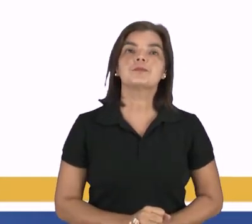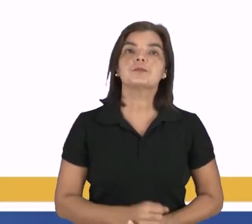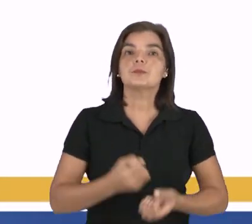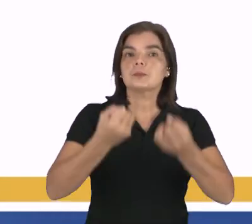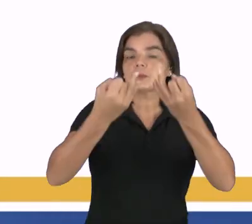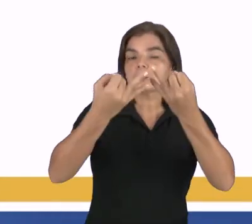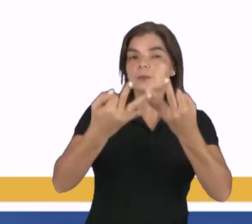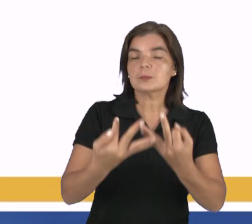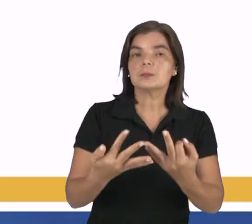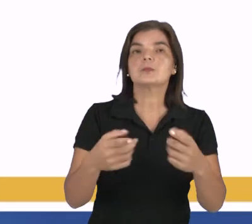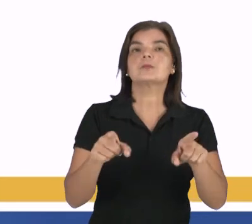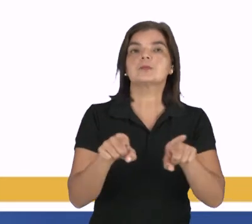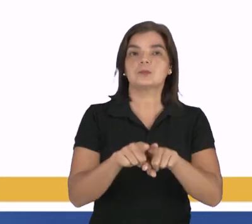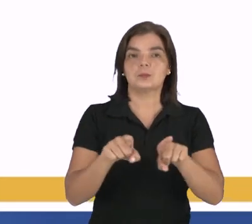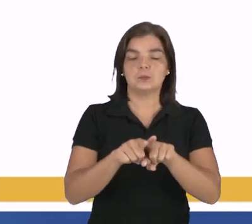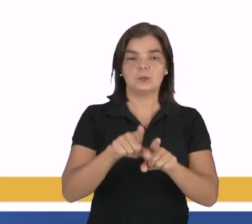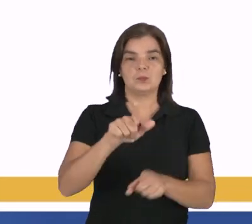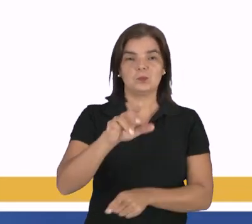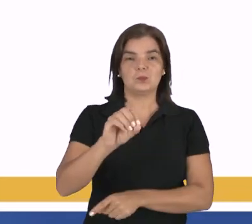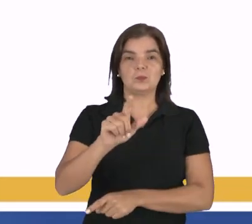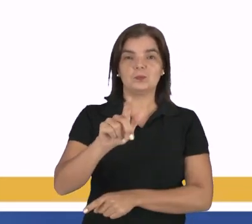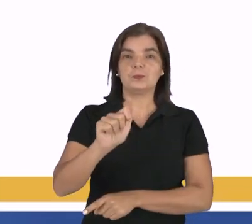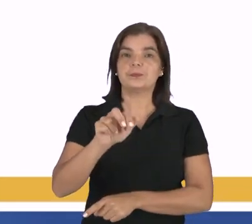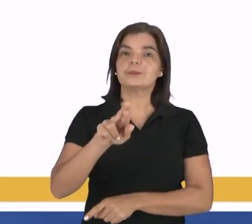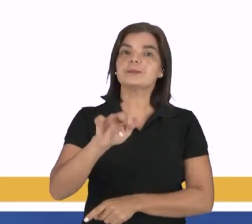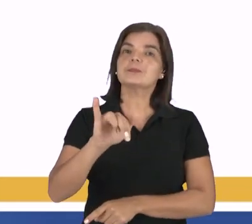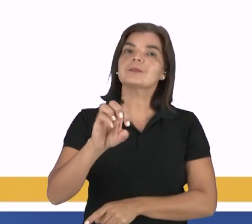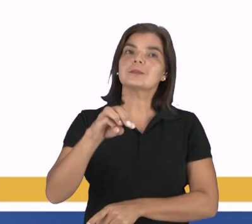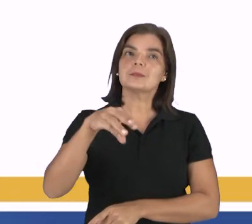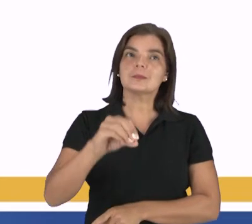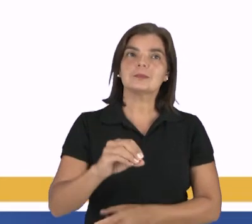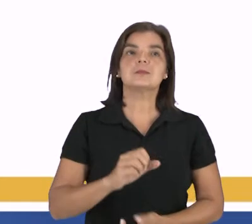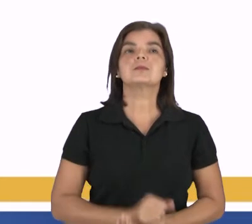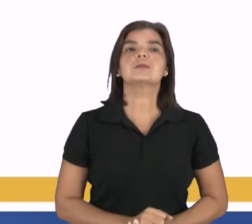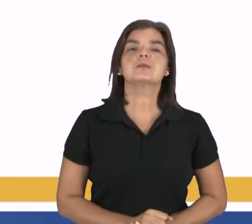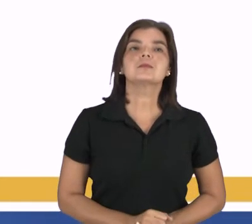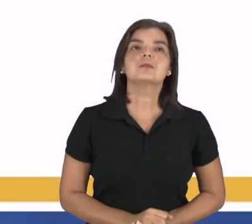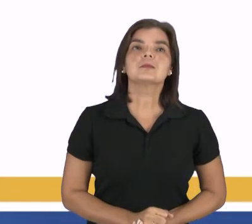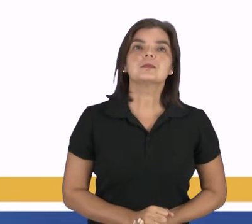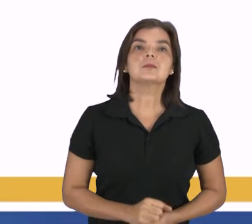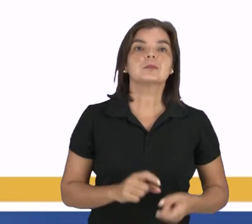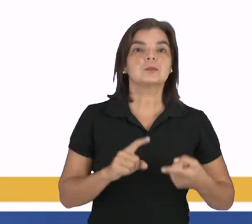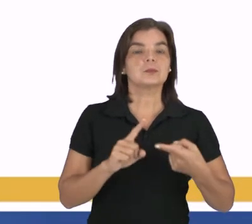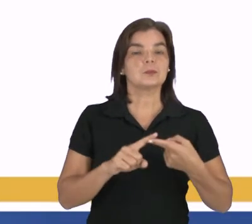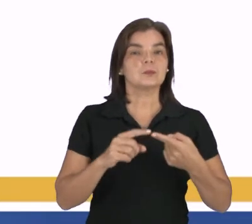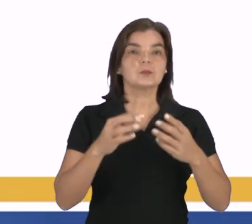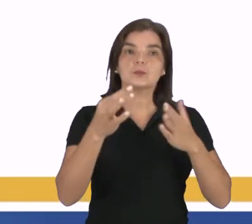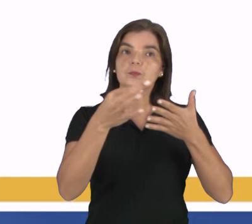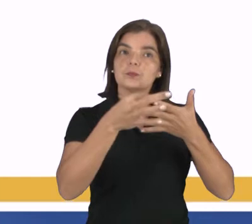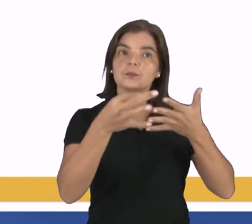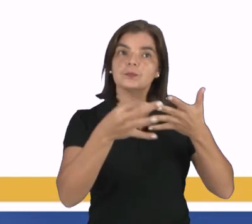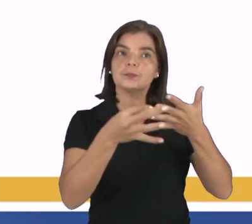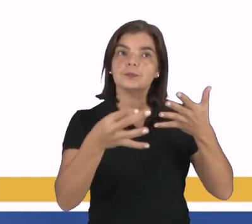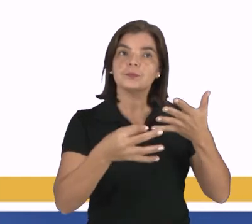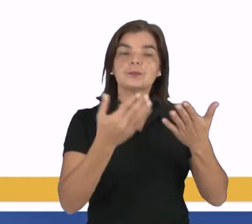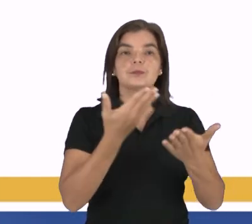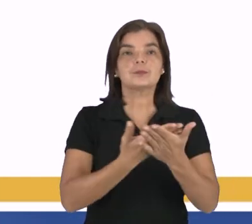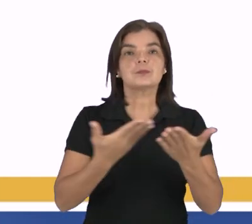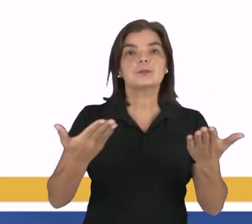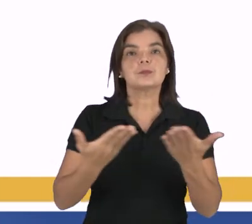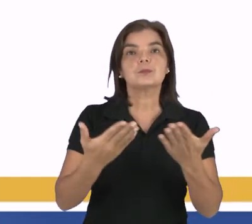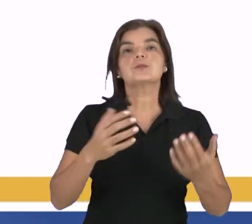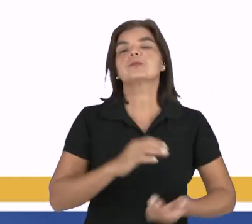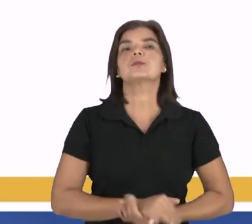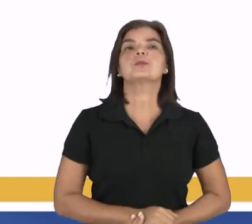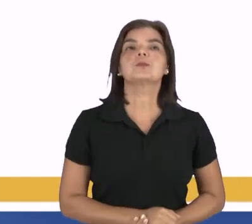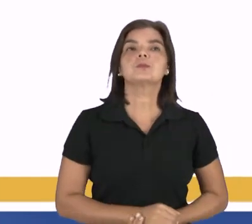Agora nós vamos às consequências da definição dos logaritmos. Nós temos alguns pontos a ser trabalhado aqui,